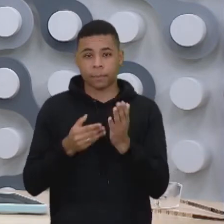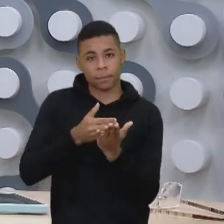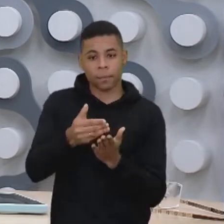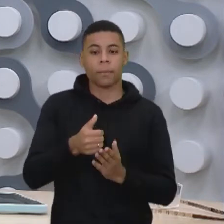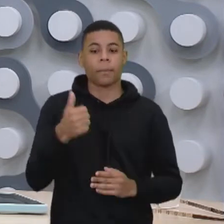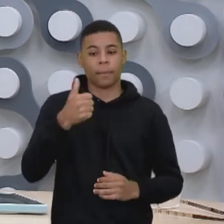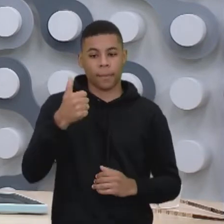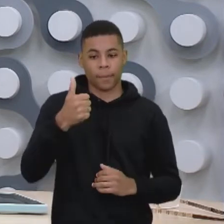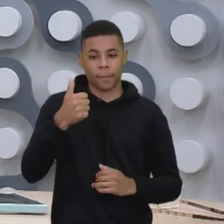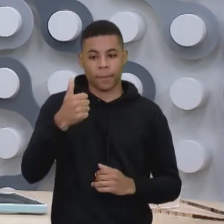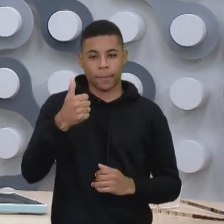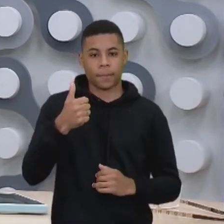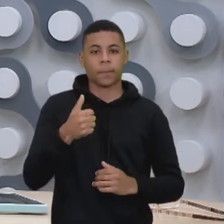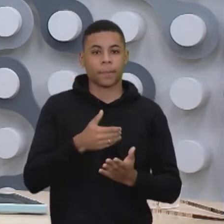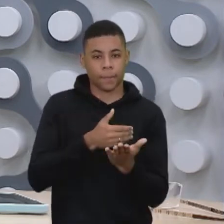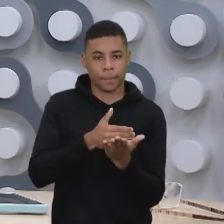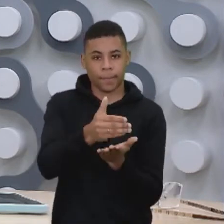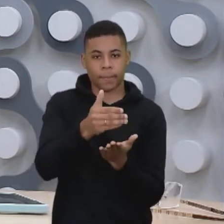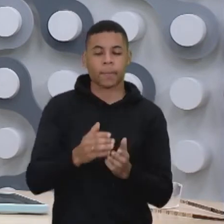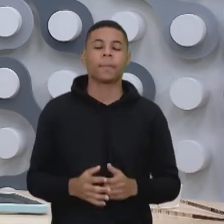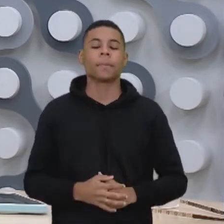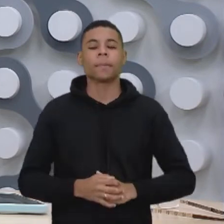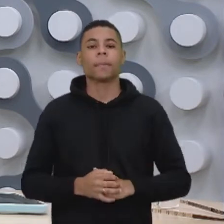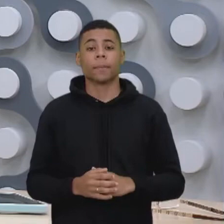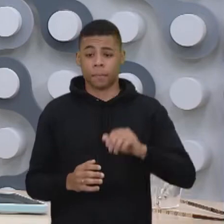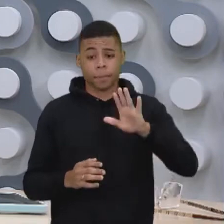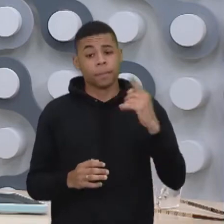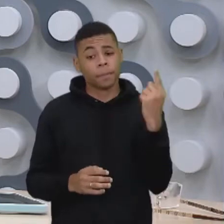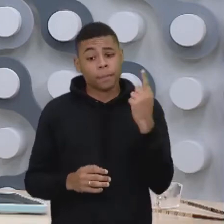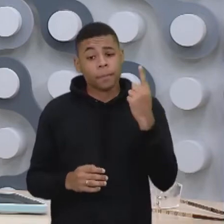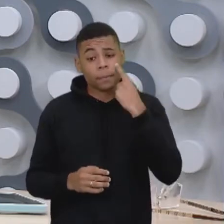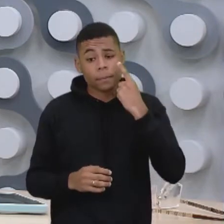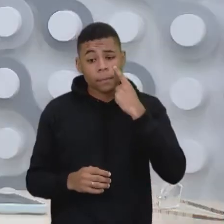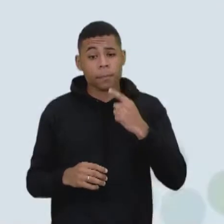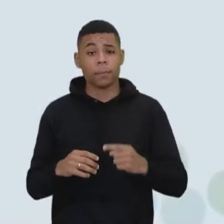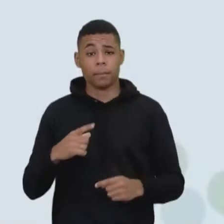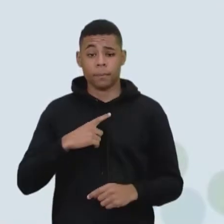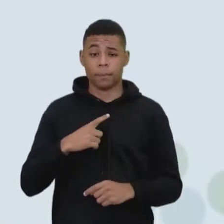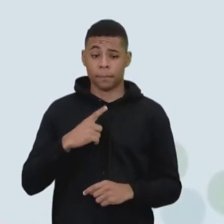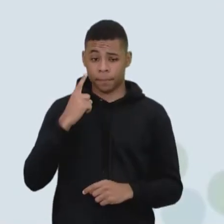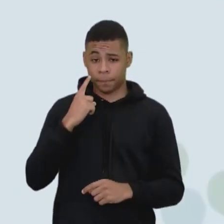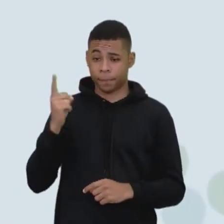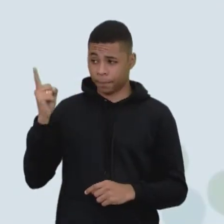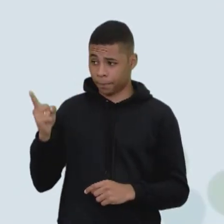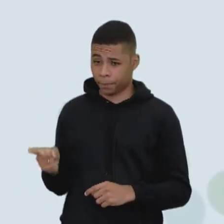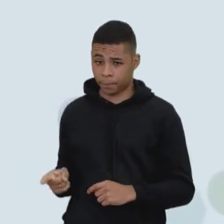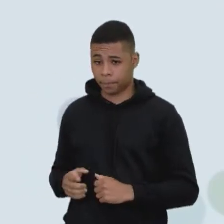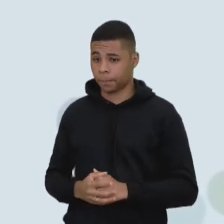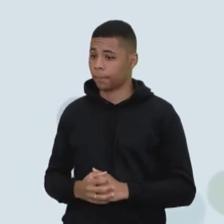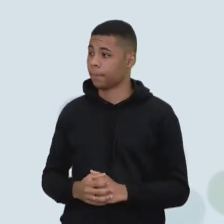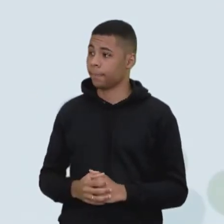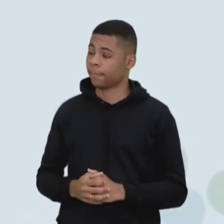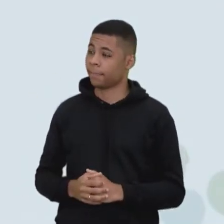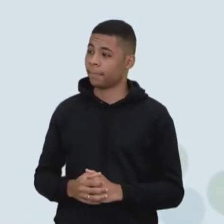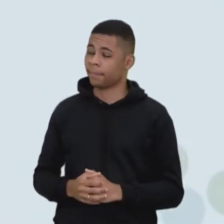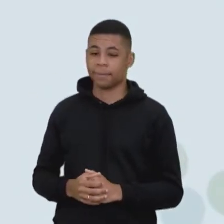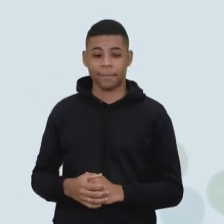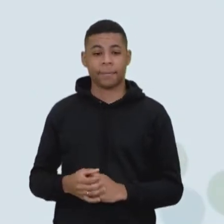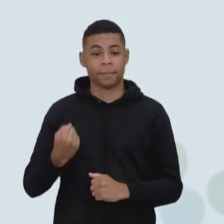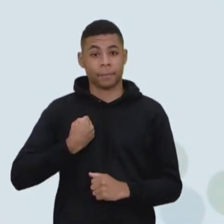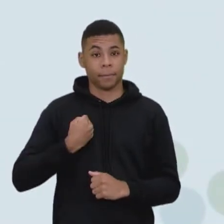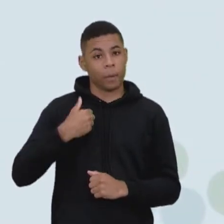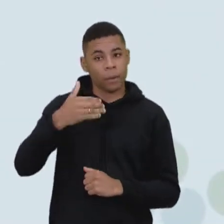primeira introdução. Mas antes vamos ver aí quais são as habilidades dos eixos estruturantes. Tá aí na